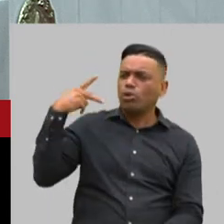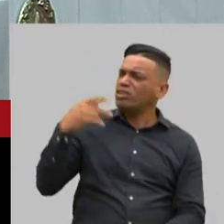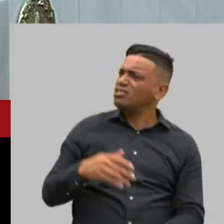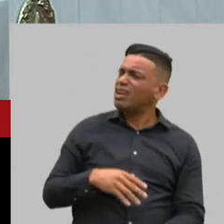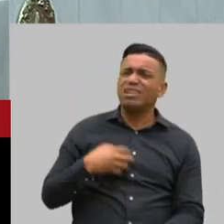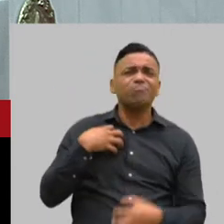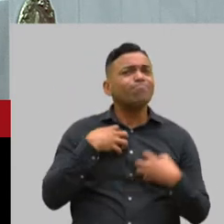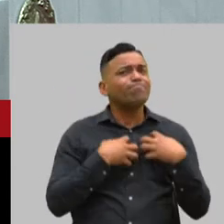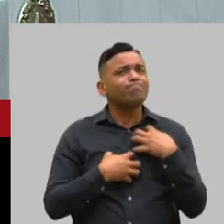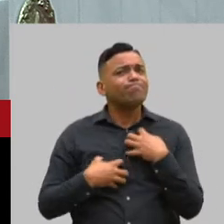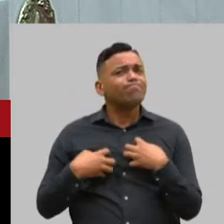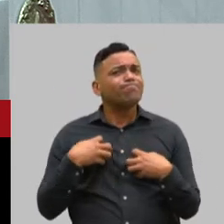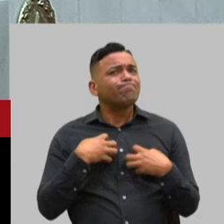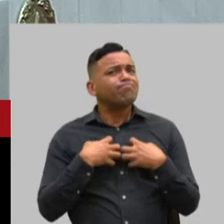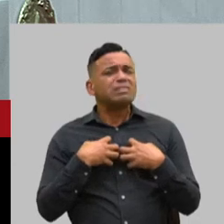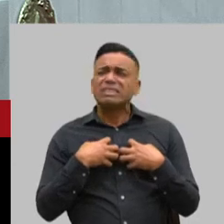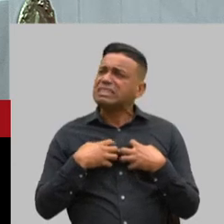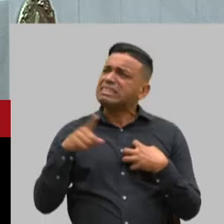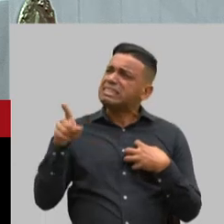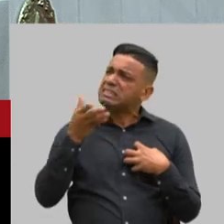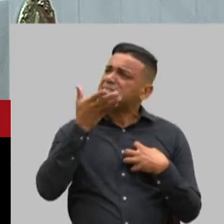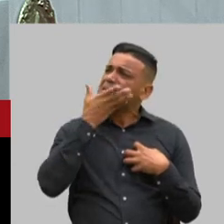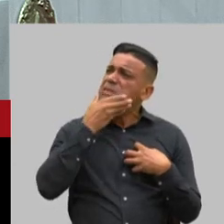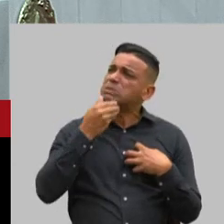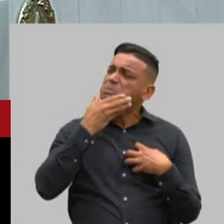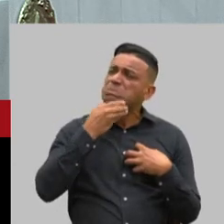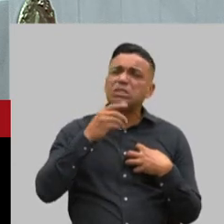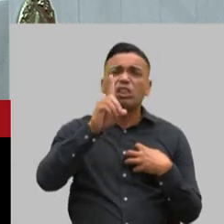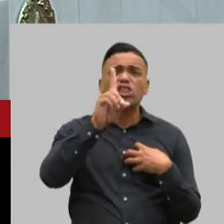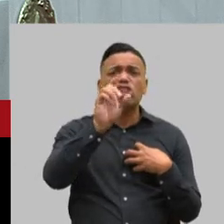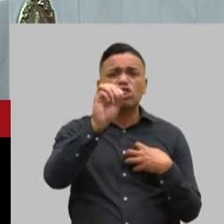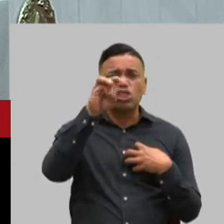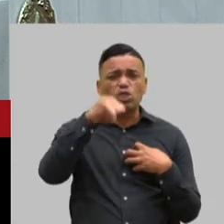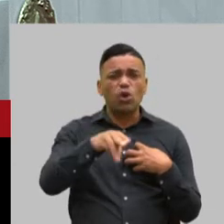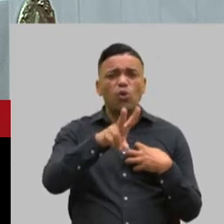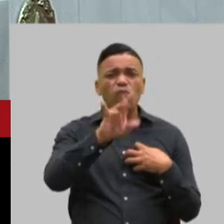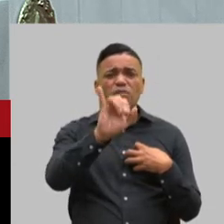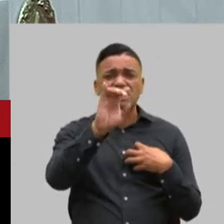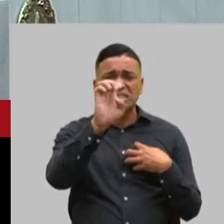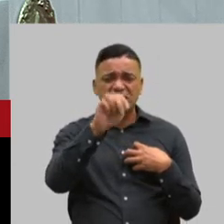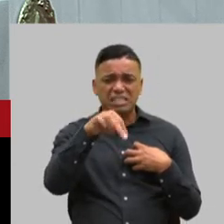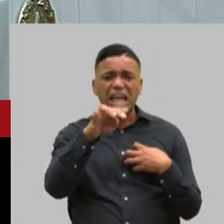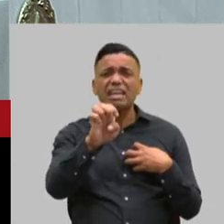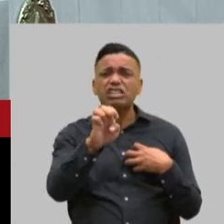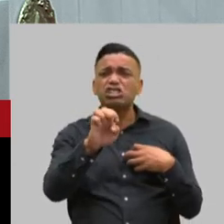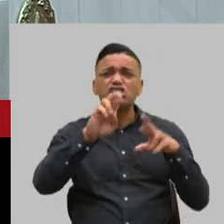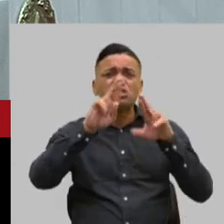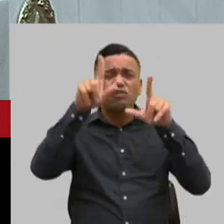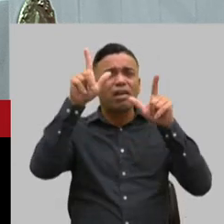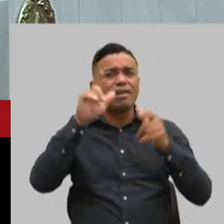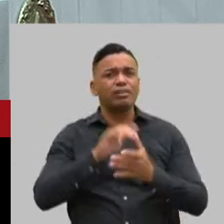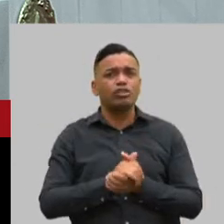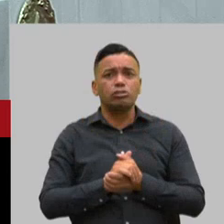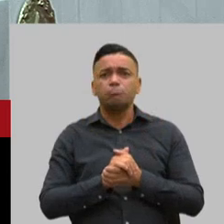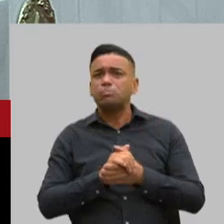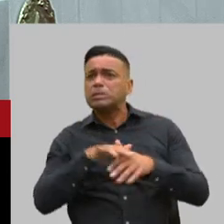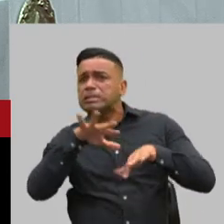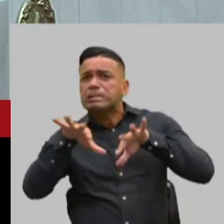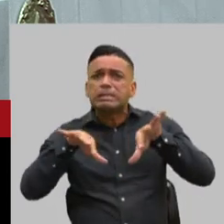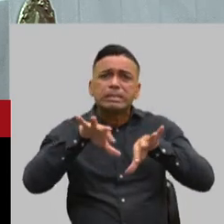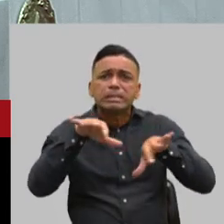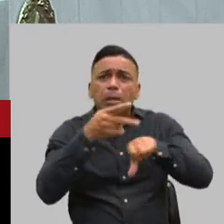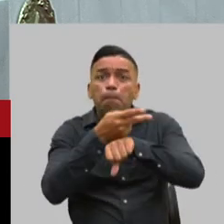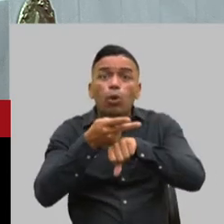é diferente. E fui atrás dele, gente, no meio da multidão, procurar Dom Vicente,